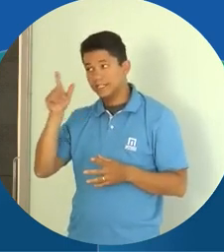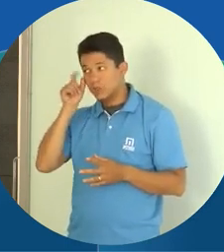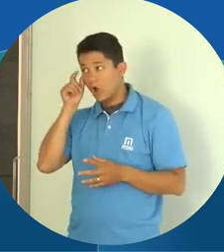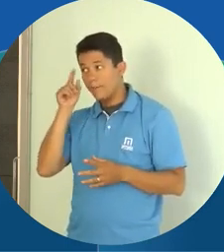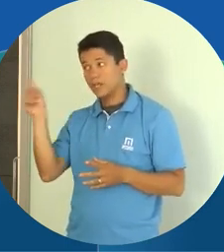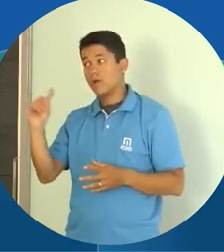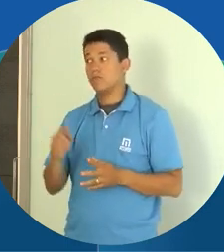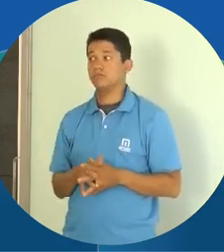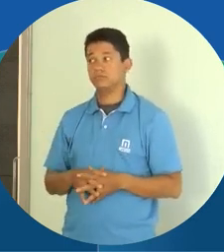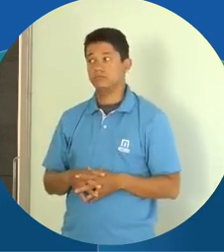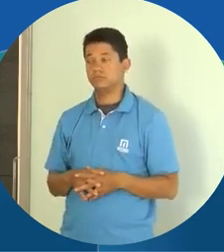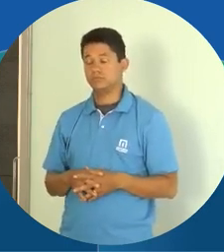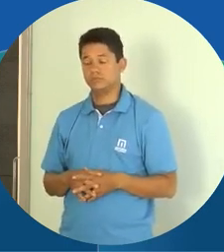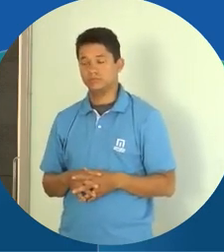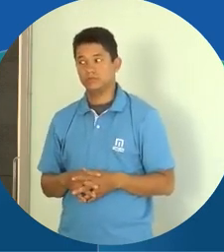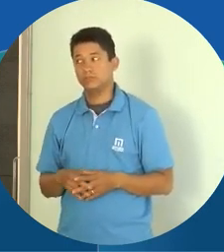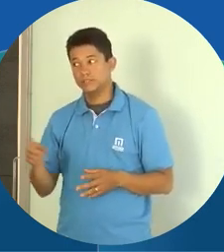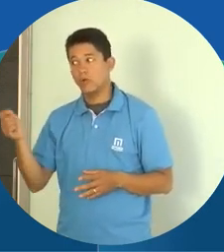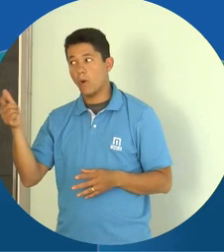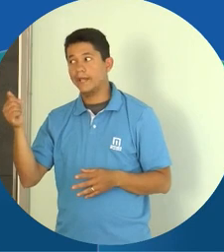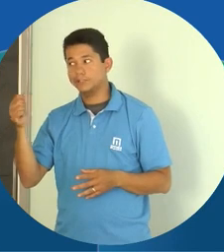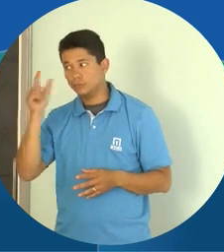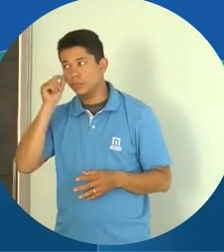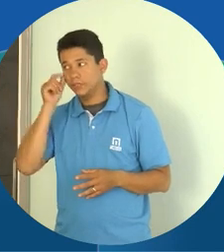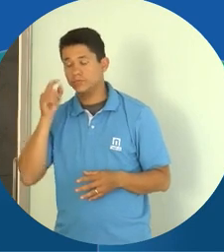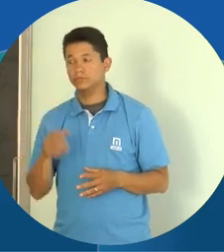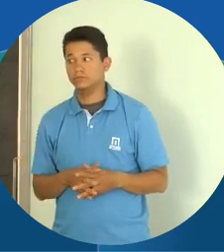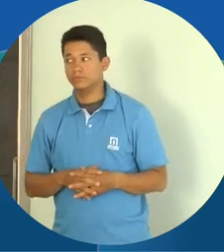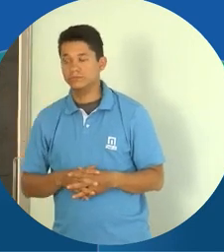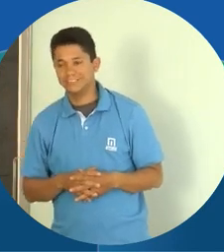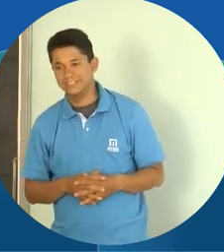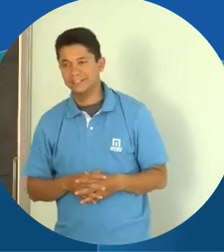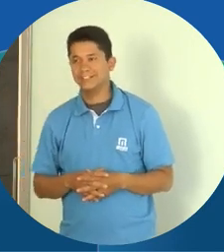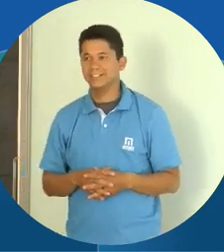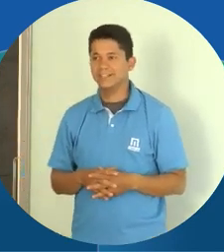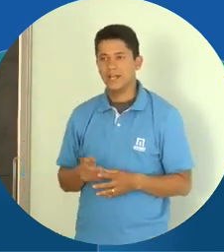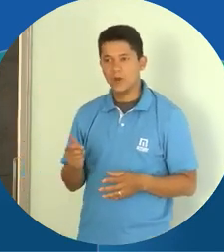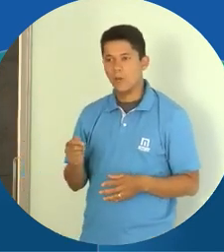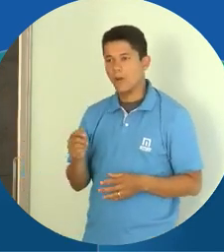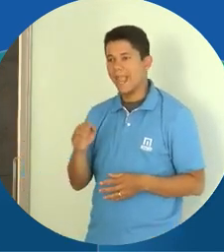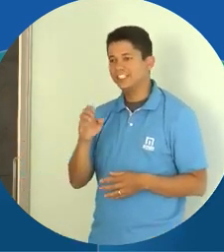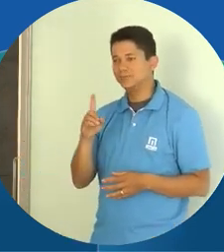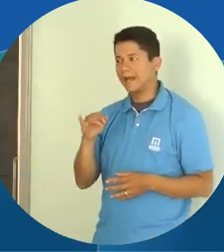tá? Tá quase dormindo, já dá um cafezinho para ele, tá? Não.